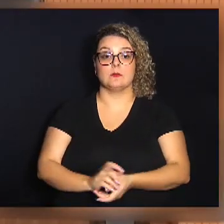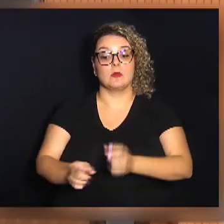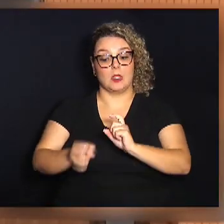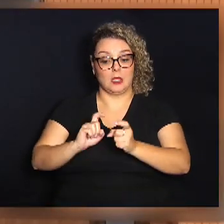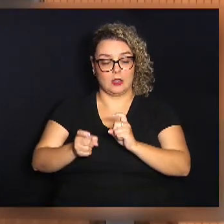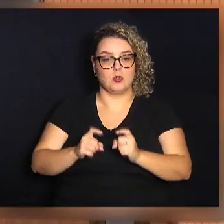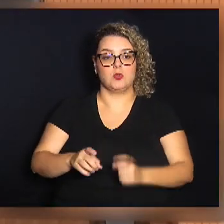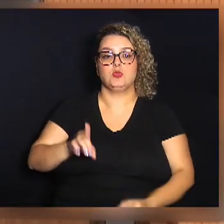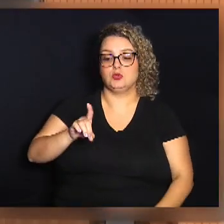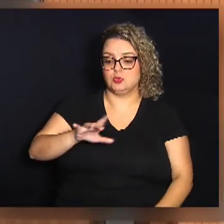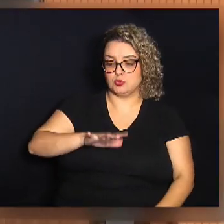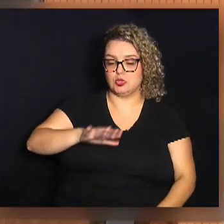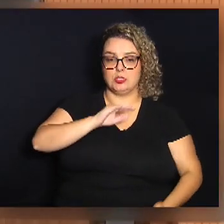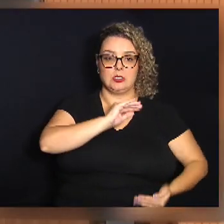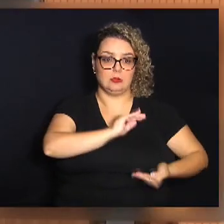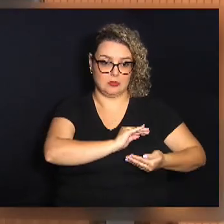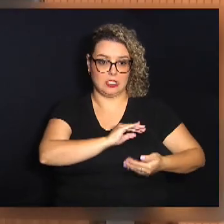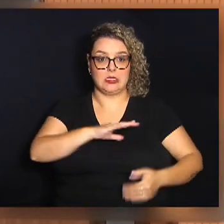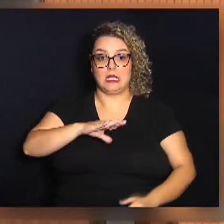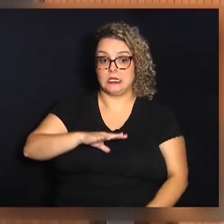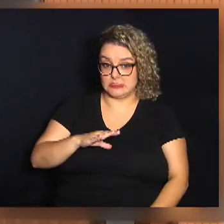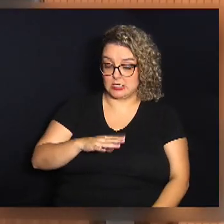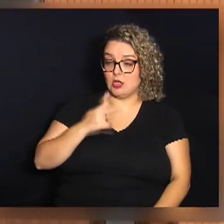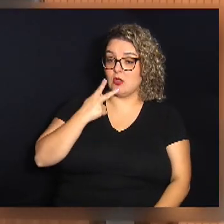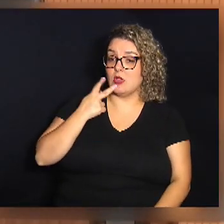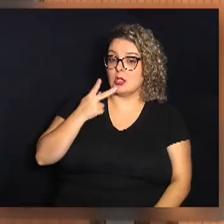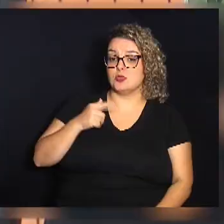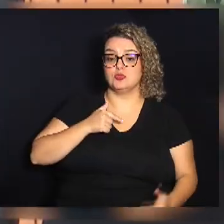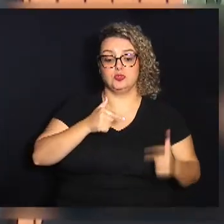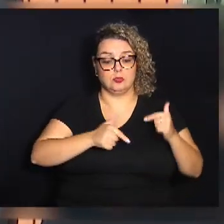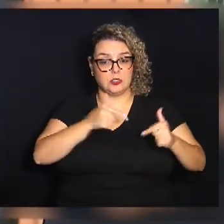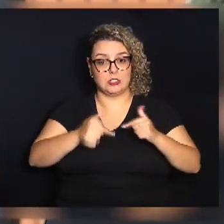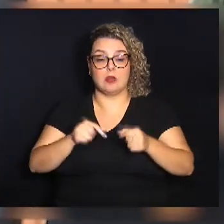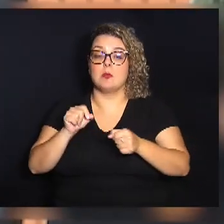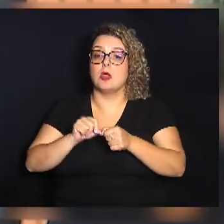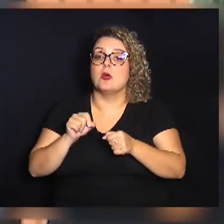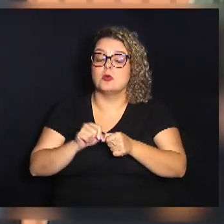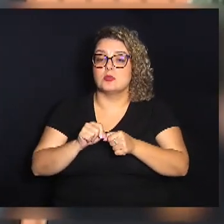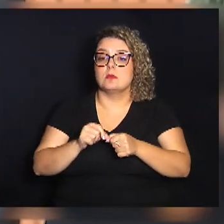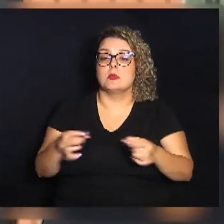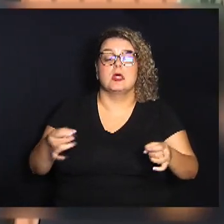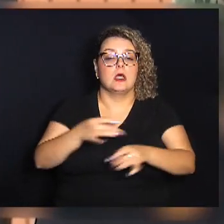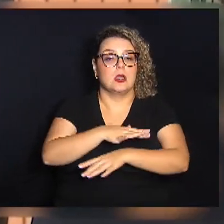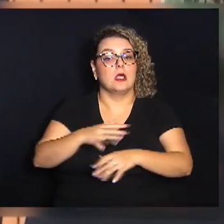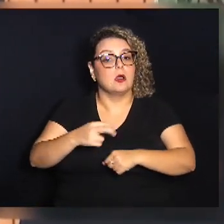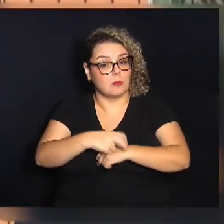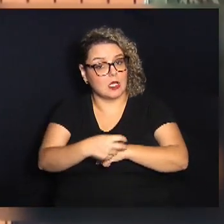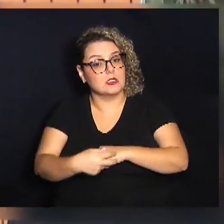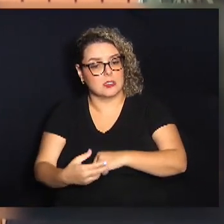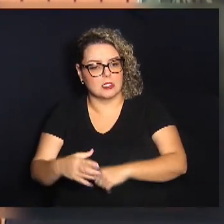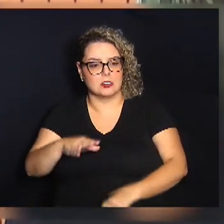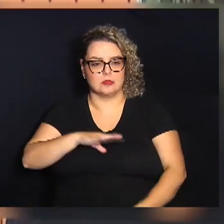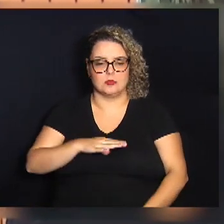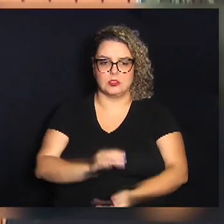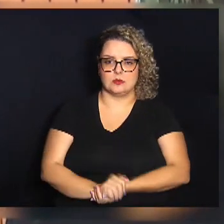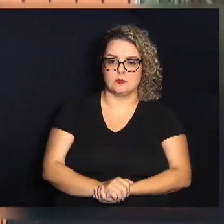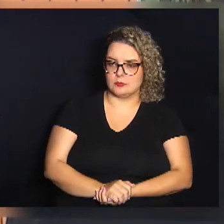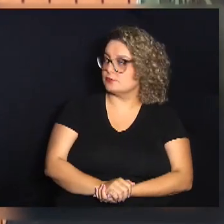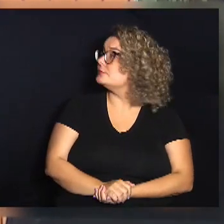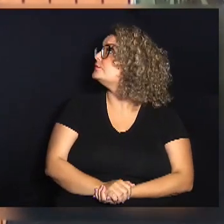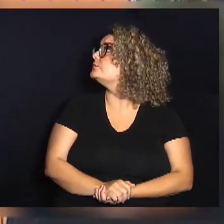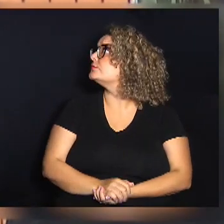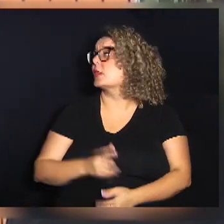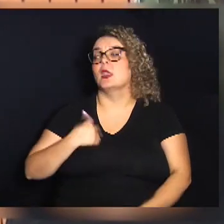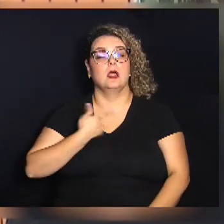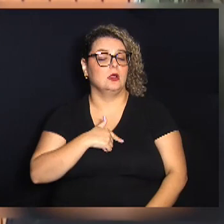o diretor da Defesa Civil da cidade falou sobre o trabalho que está sendo feito no combate à dengue no município. A nossa atividade